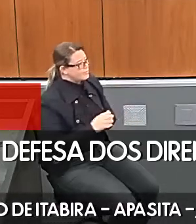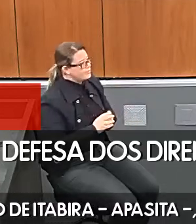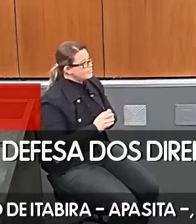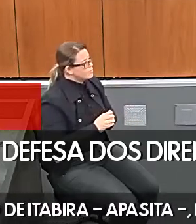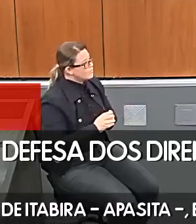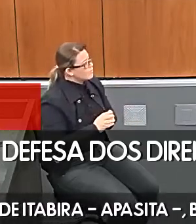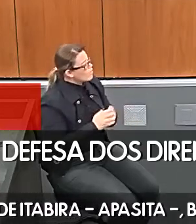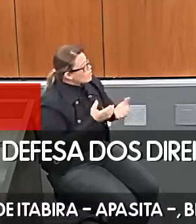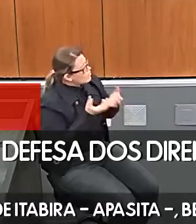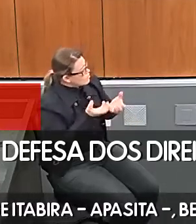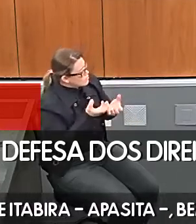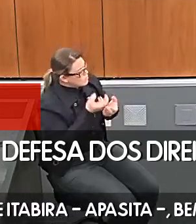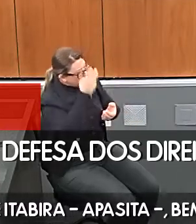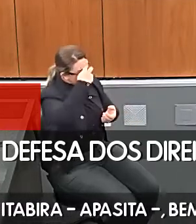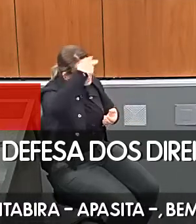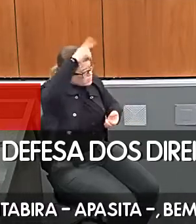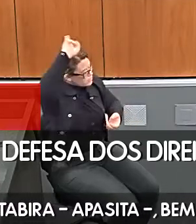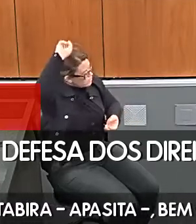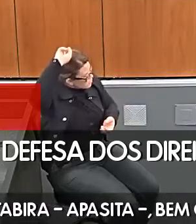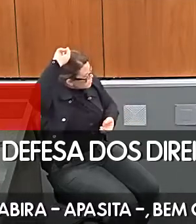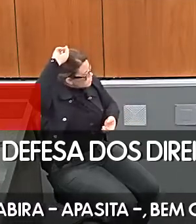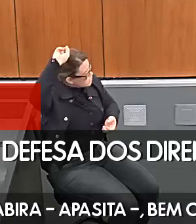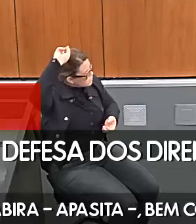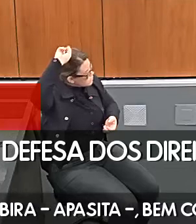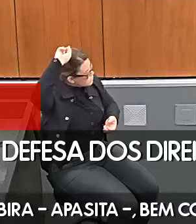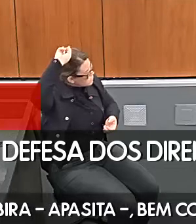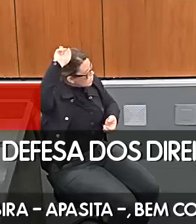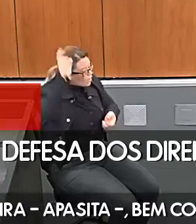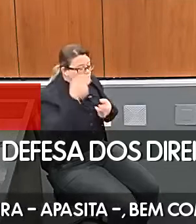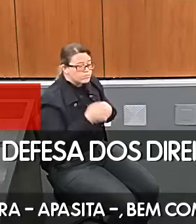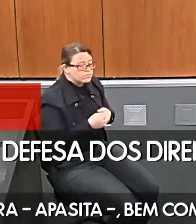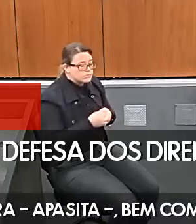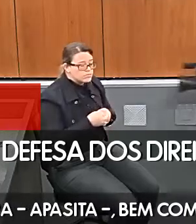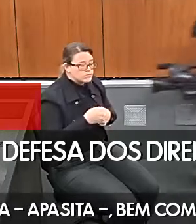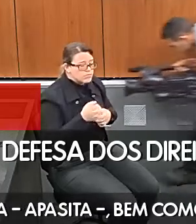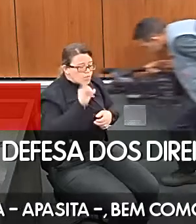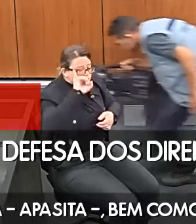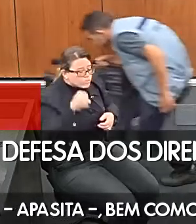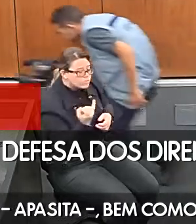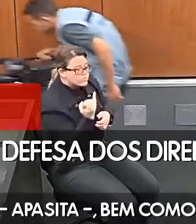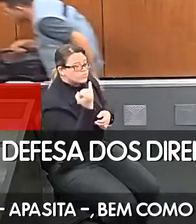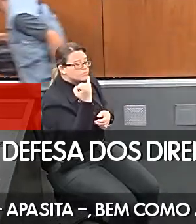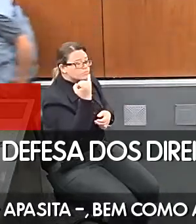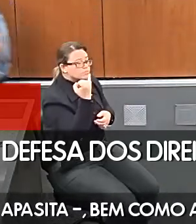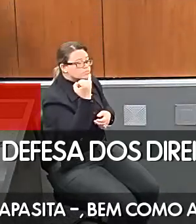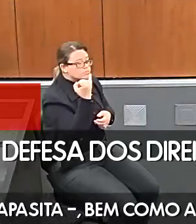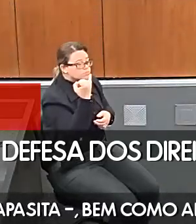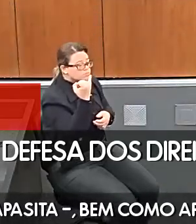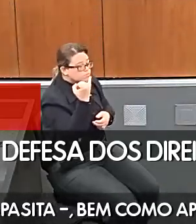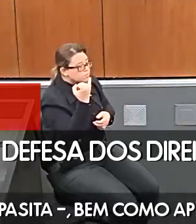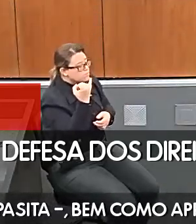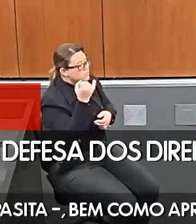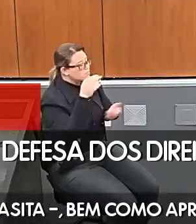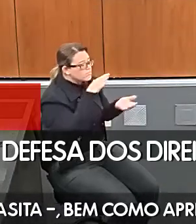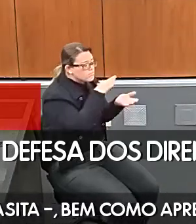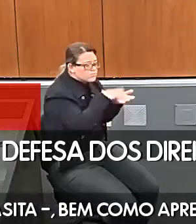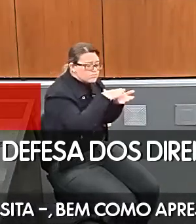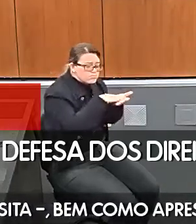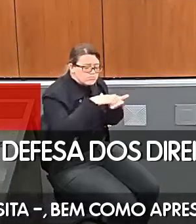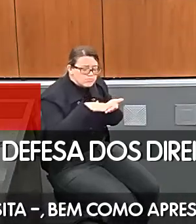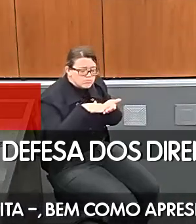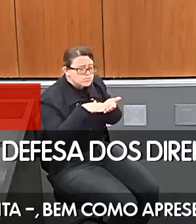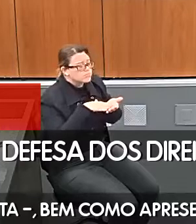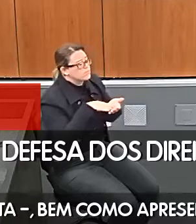Nozinho, aproveitar da oportunidade e dar conhecimento às pessoas que estão conosco aqui na audiência, como também